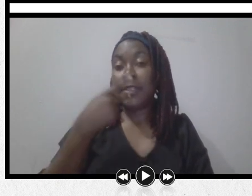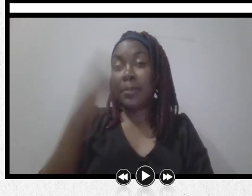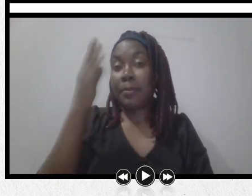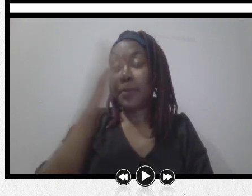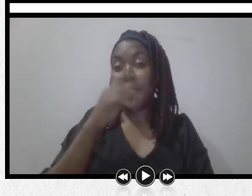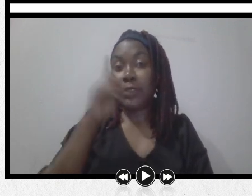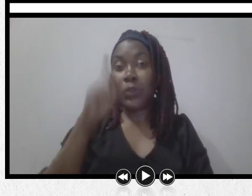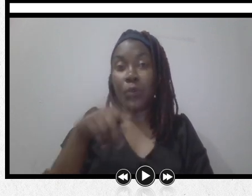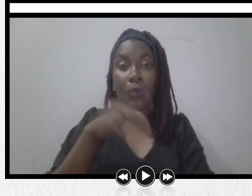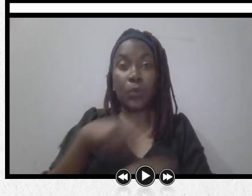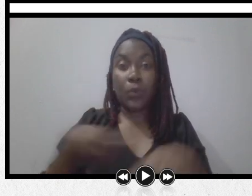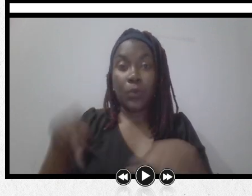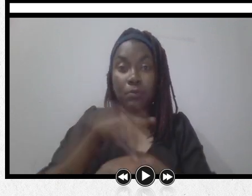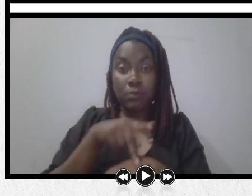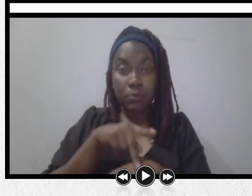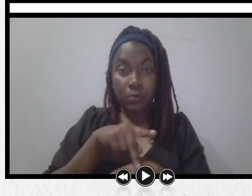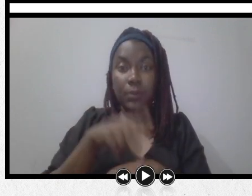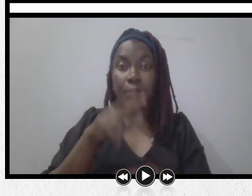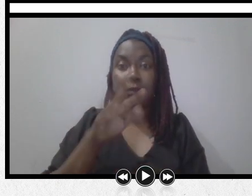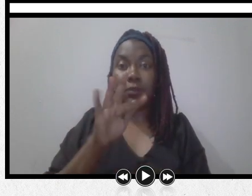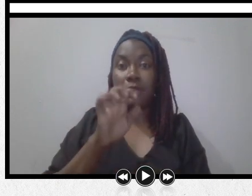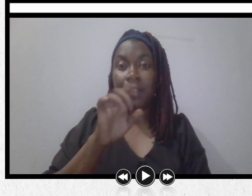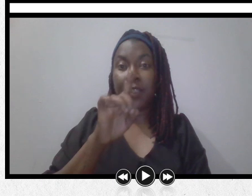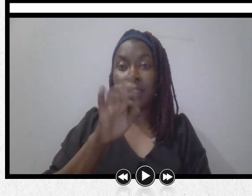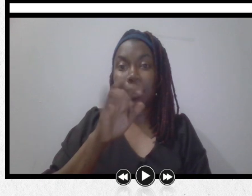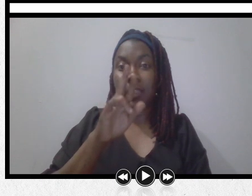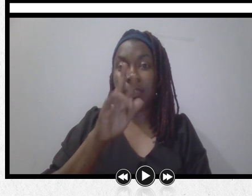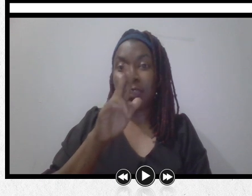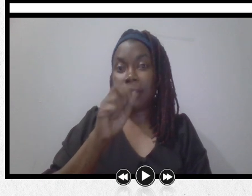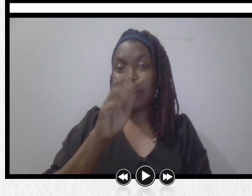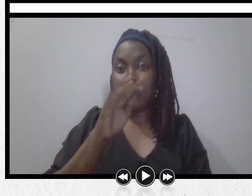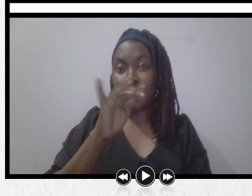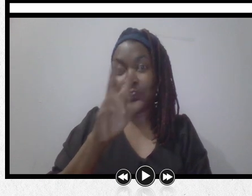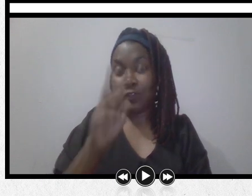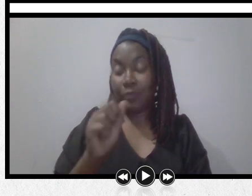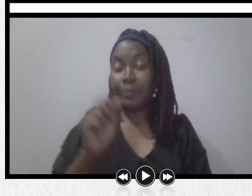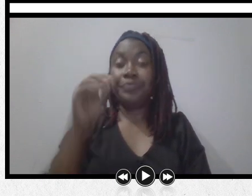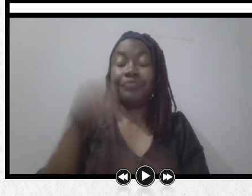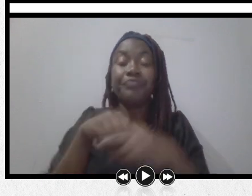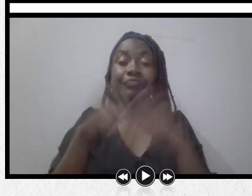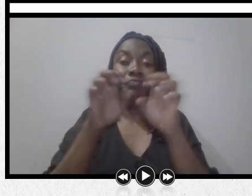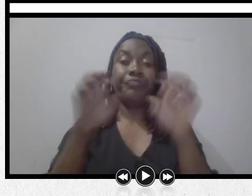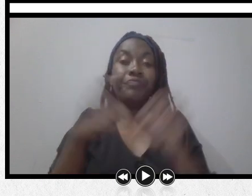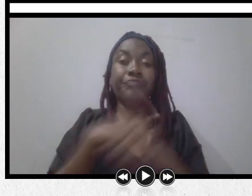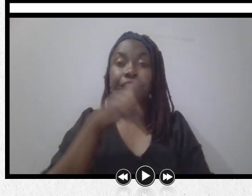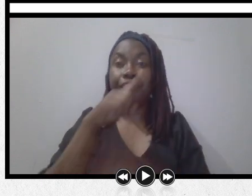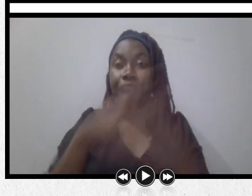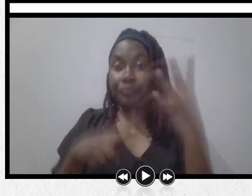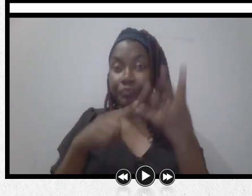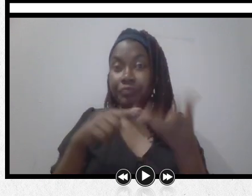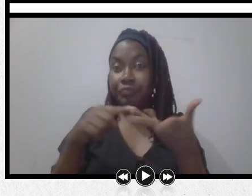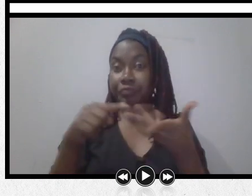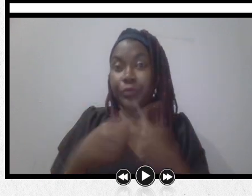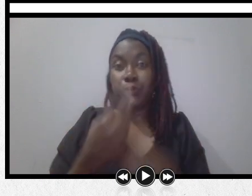república federativa, e nós temos aqui, dentro dessa estrutura de federação, quatro componentes,